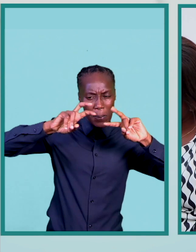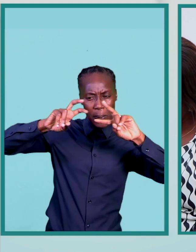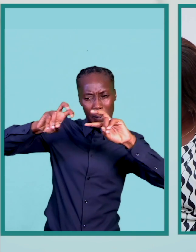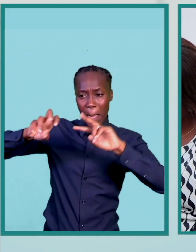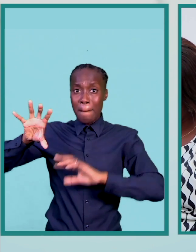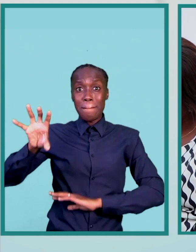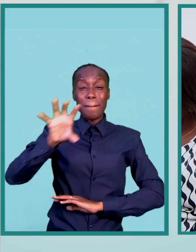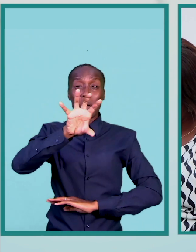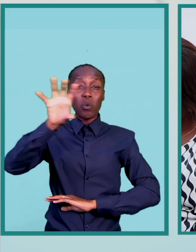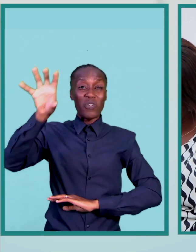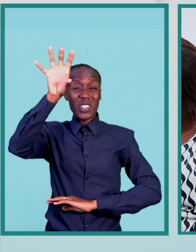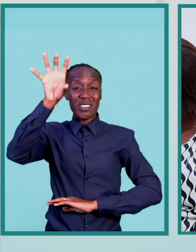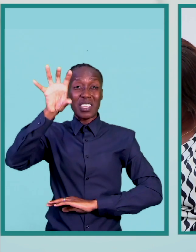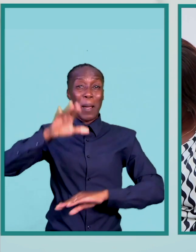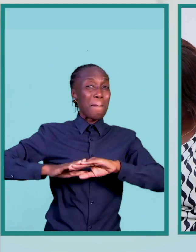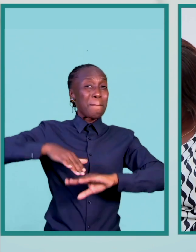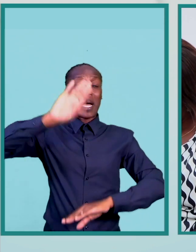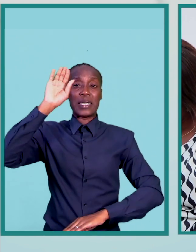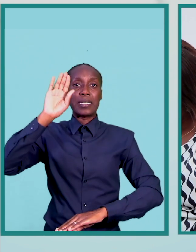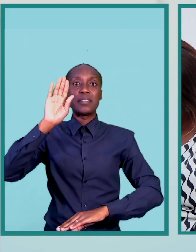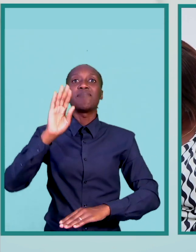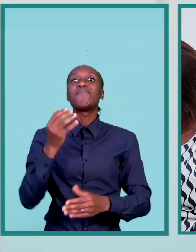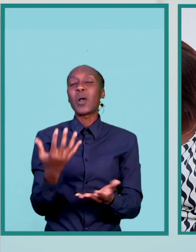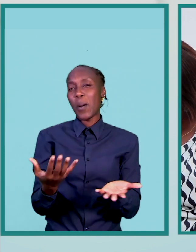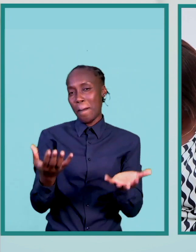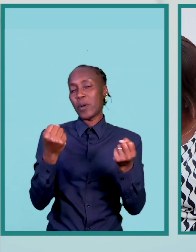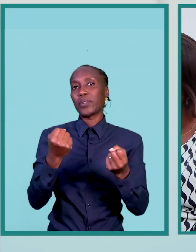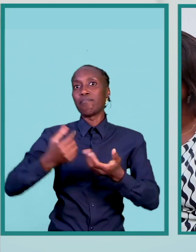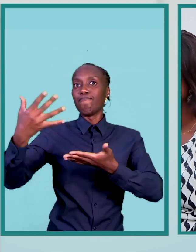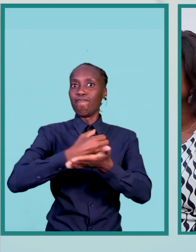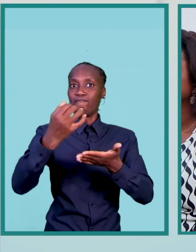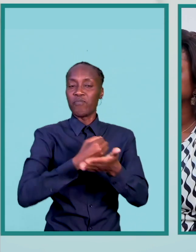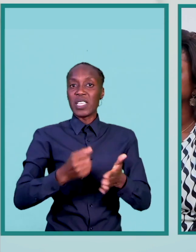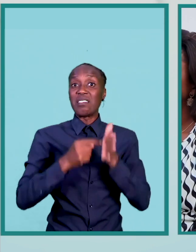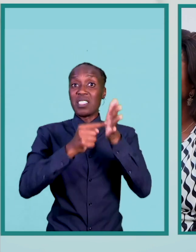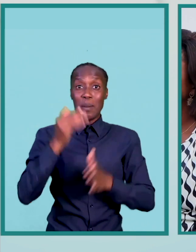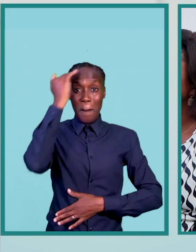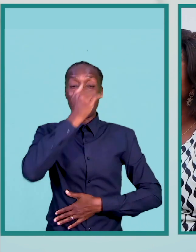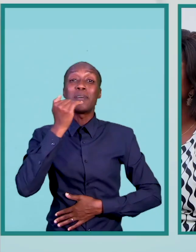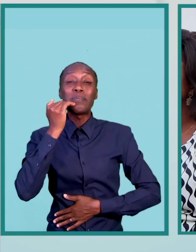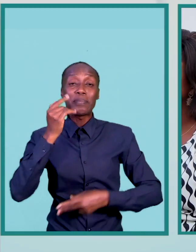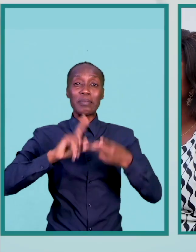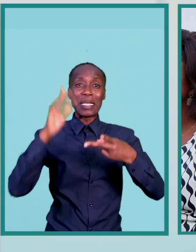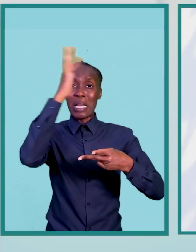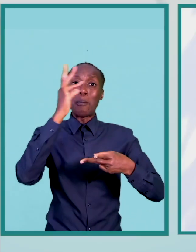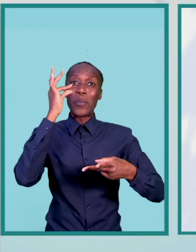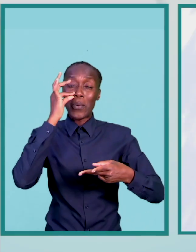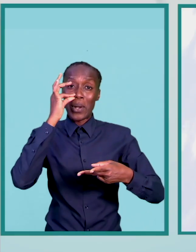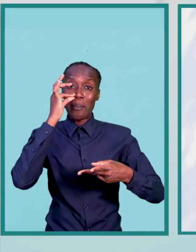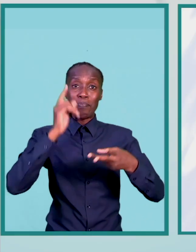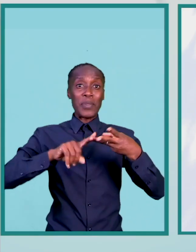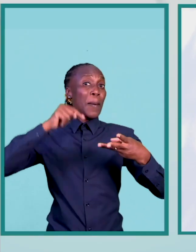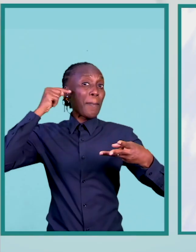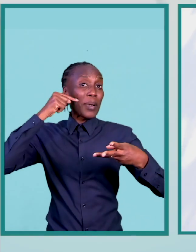trabalho muito exaustivo, que é o outro lado que o departamento faz estudo de caso a nível nacional, nós vamos ver que províncias como Manica, províncias